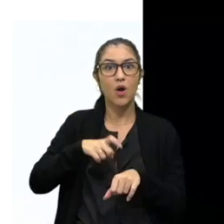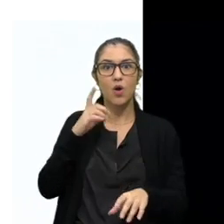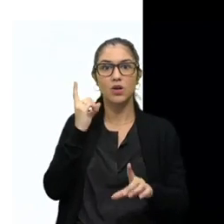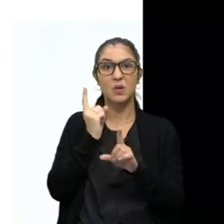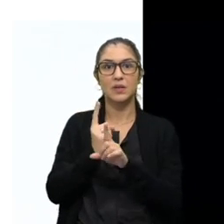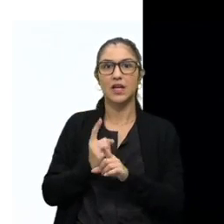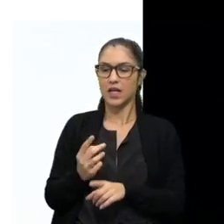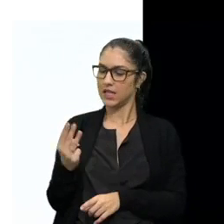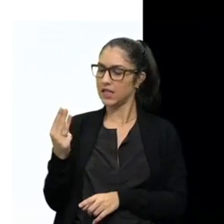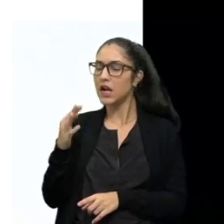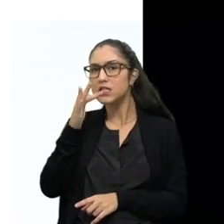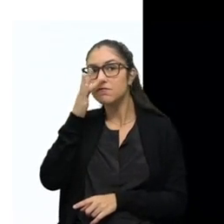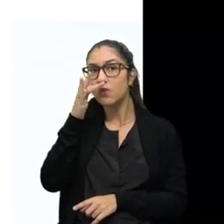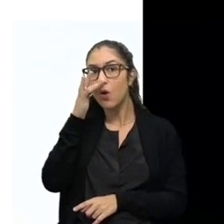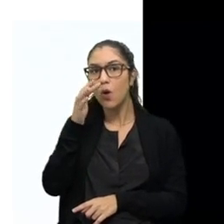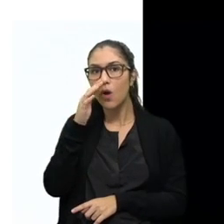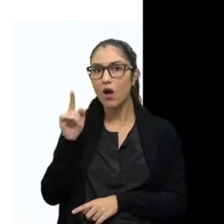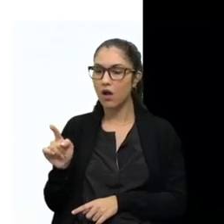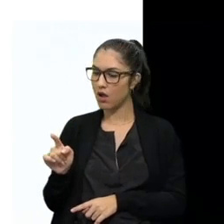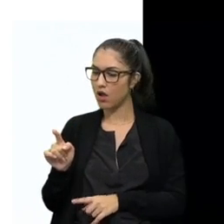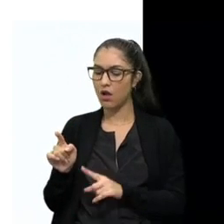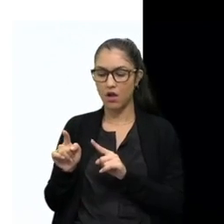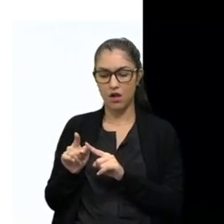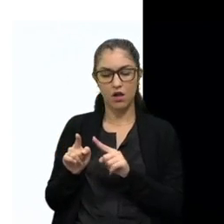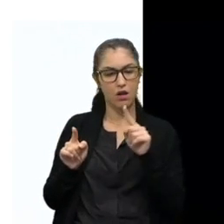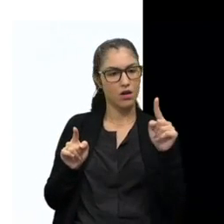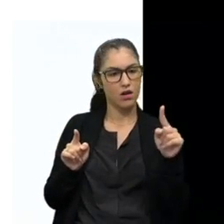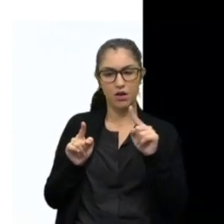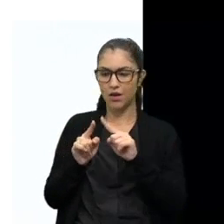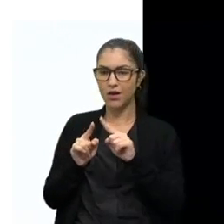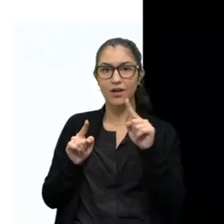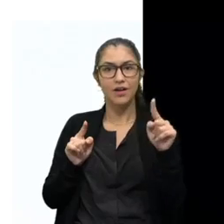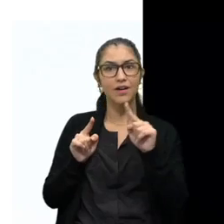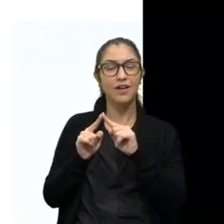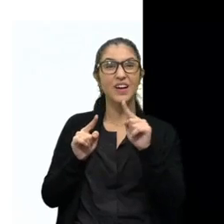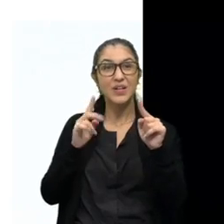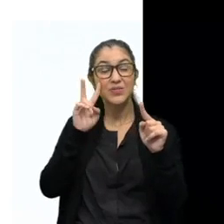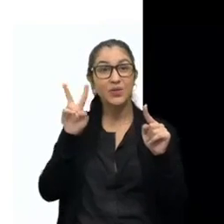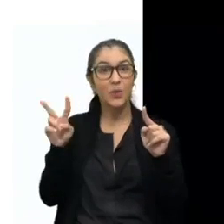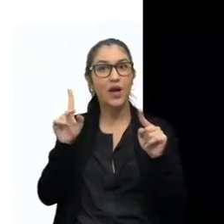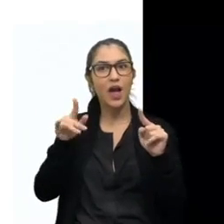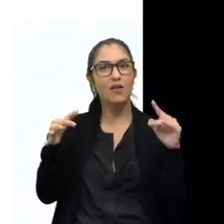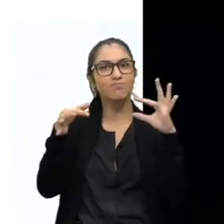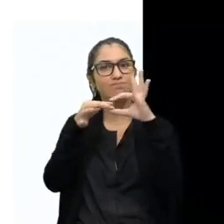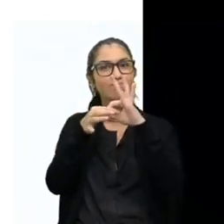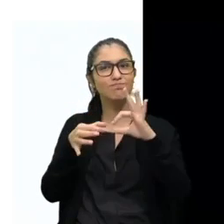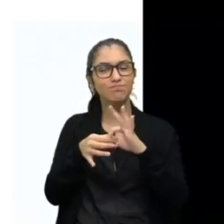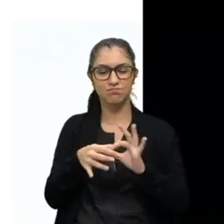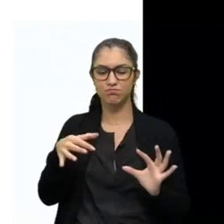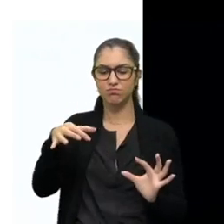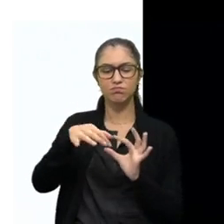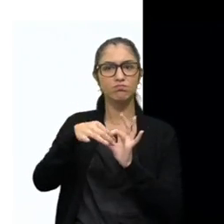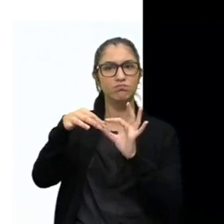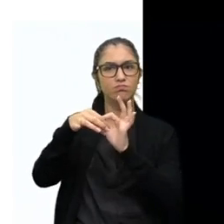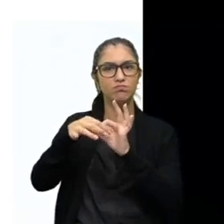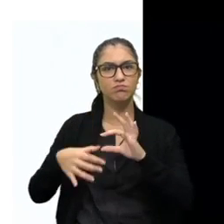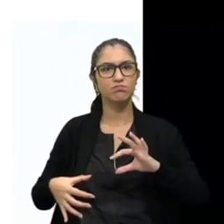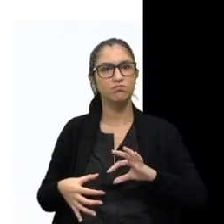olha, 3 flores, uma para cá, uma para cá, uma para cá. Isso é a correspondência 1 a